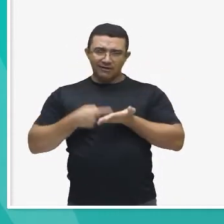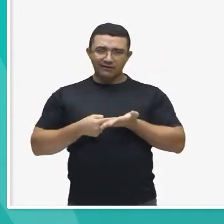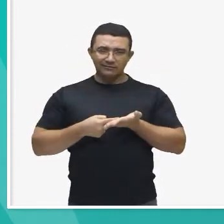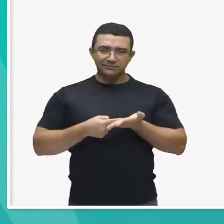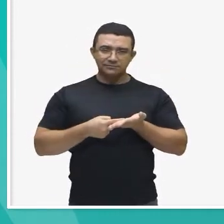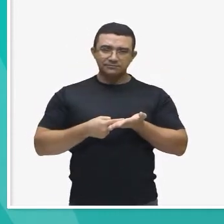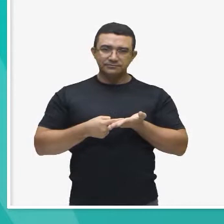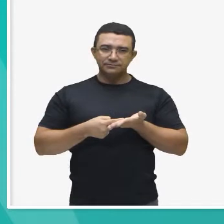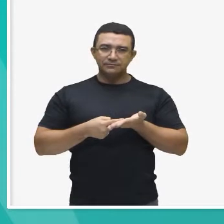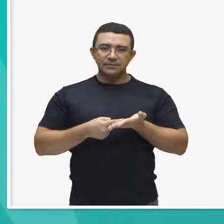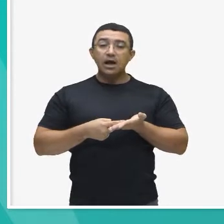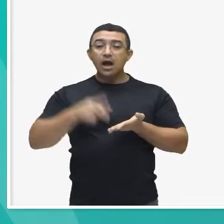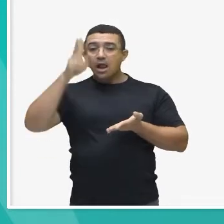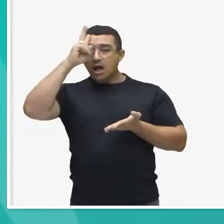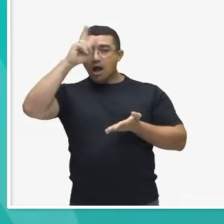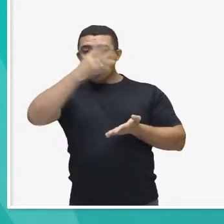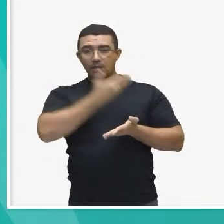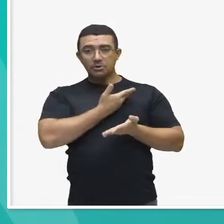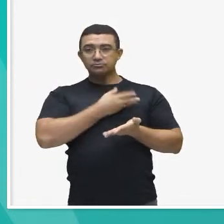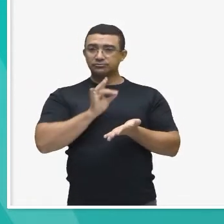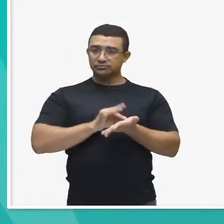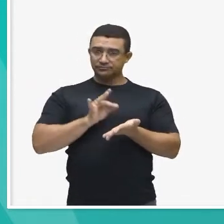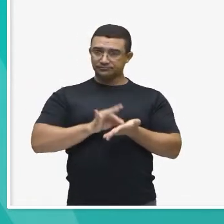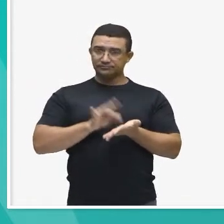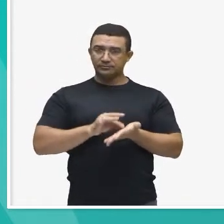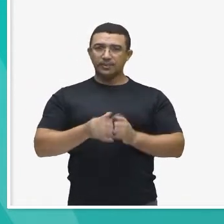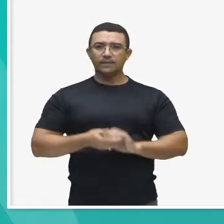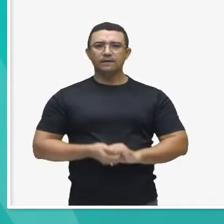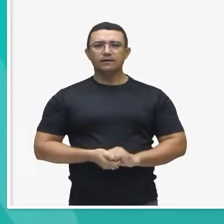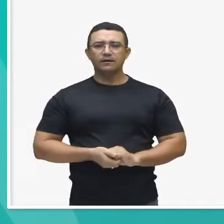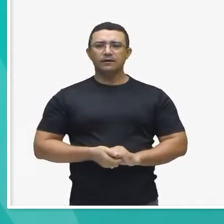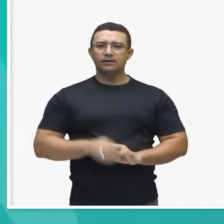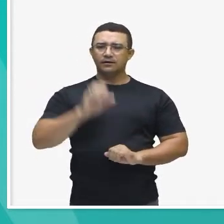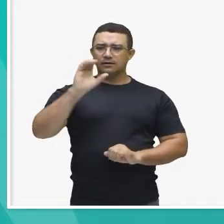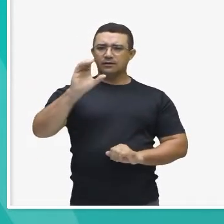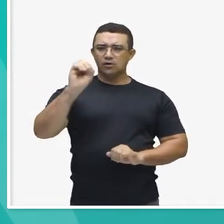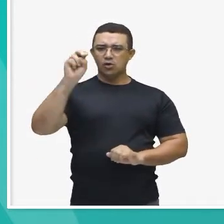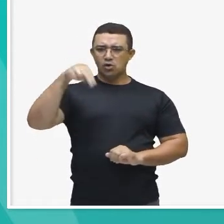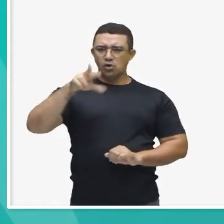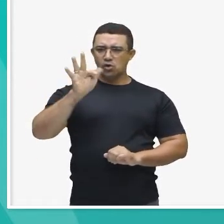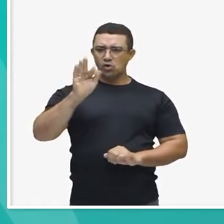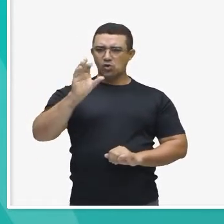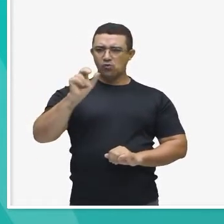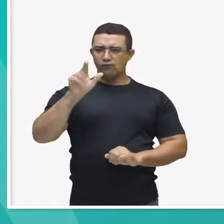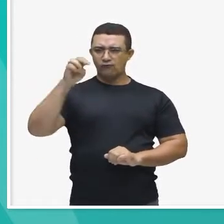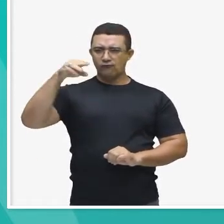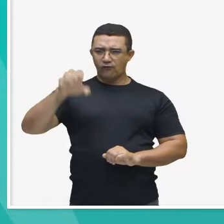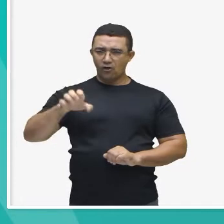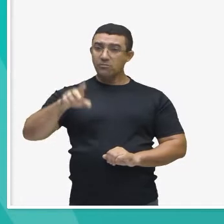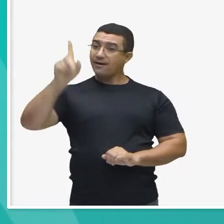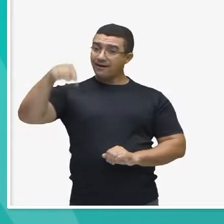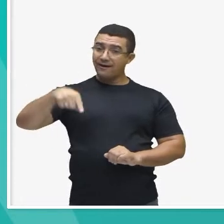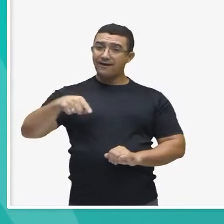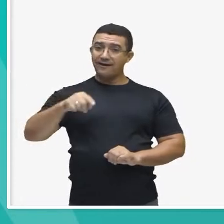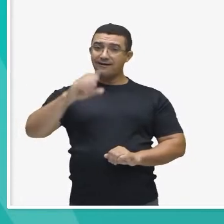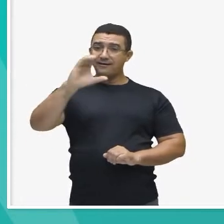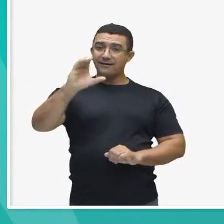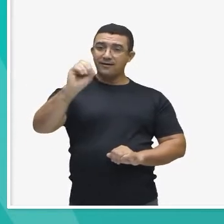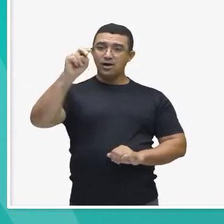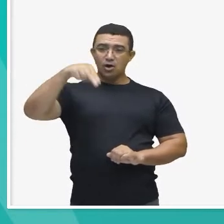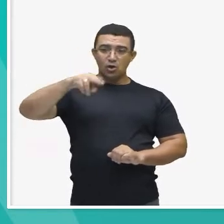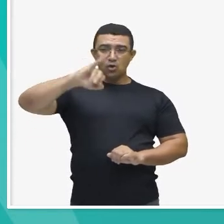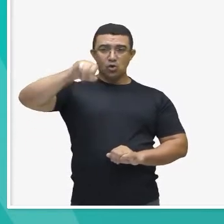ó, conforme é uma conjunção. Esta conjunção subordinativa,